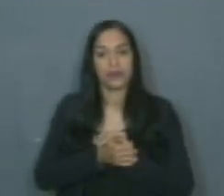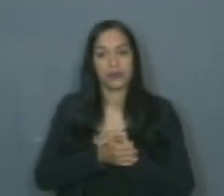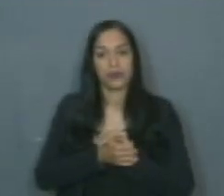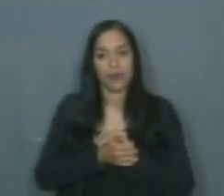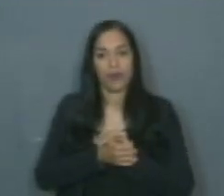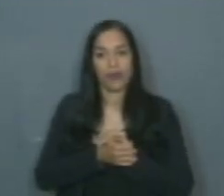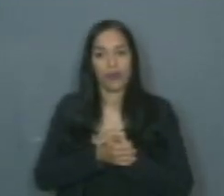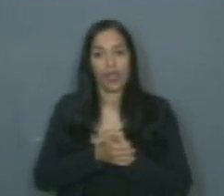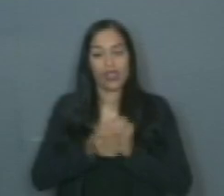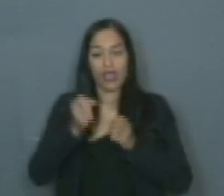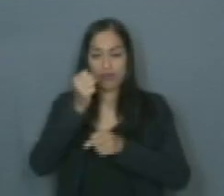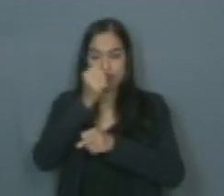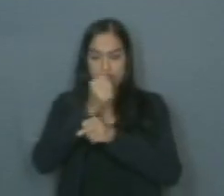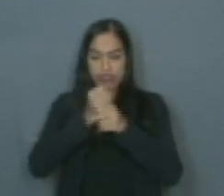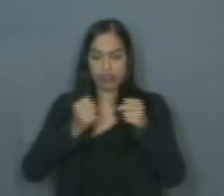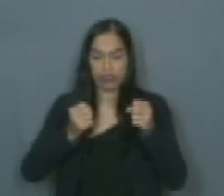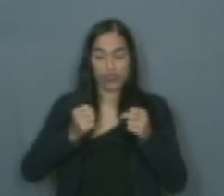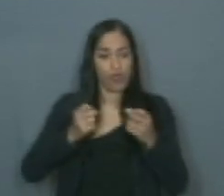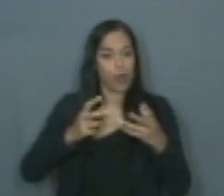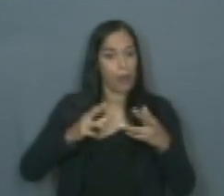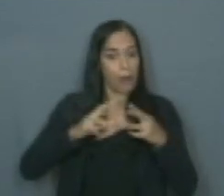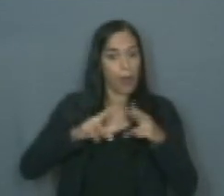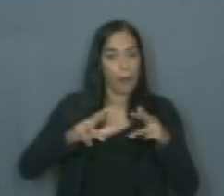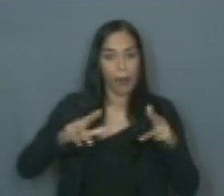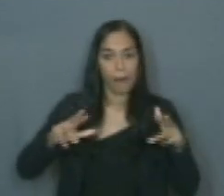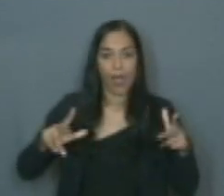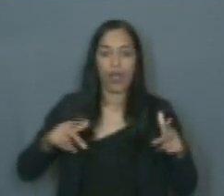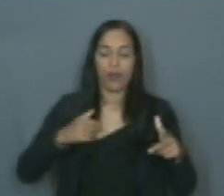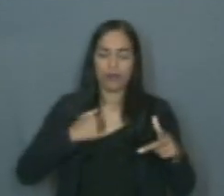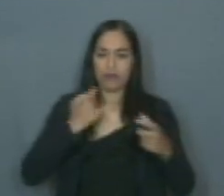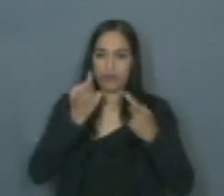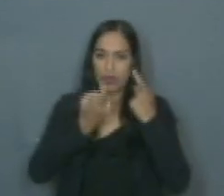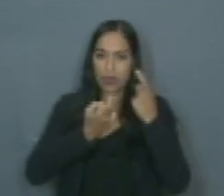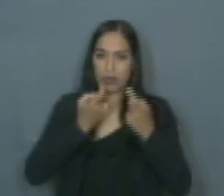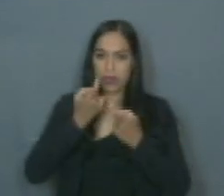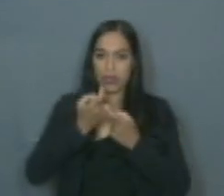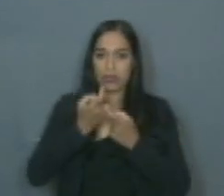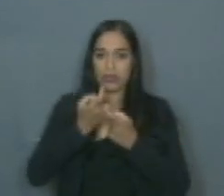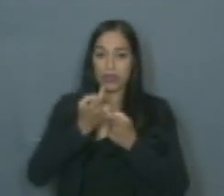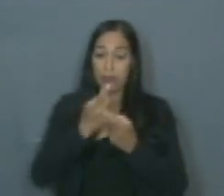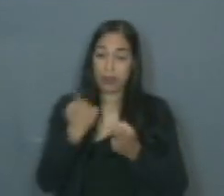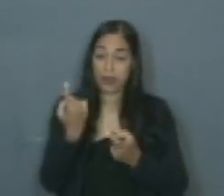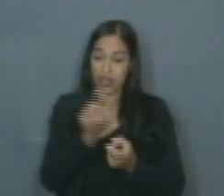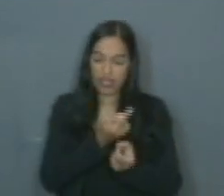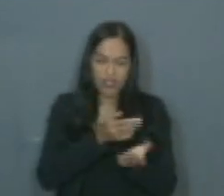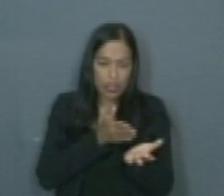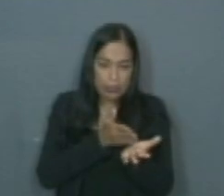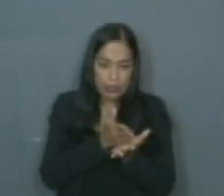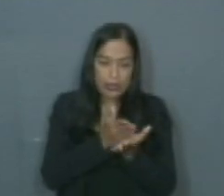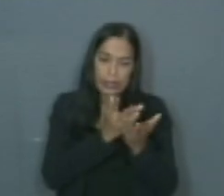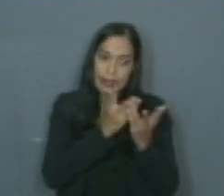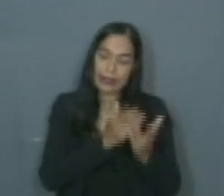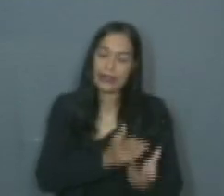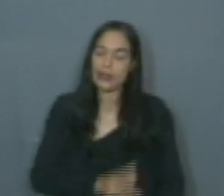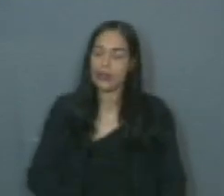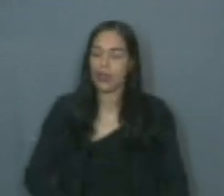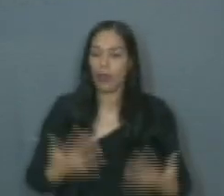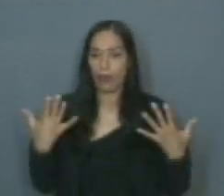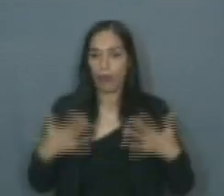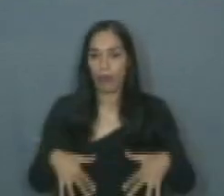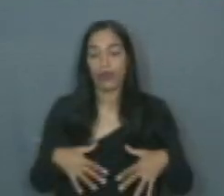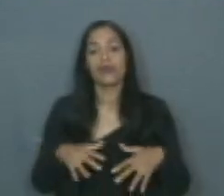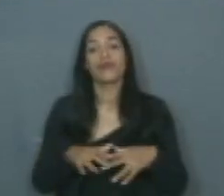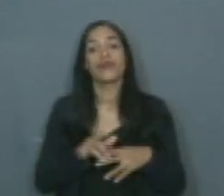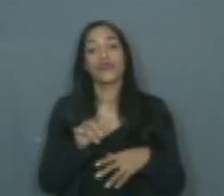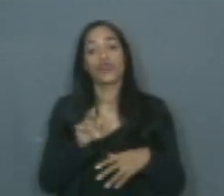que fez com o mundo. Eu estou preocupado para que a gente não ande nessa direção, mas eu escuto o vereador Gilberto Alves.